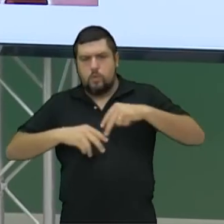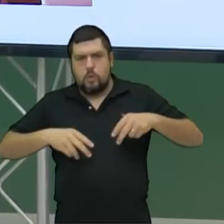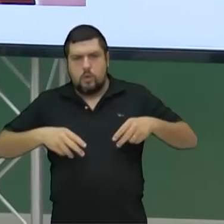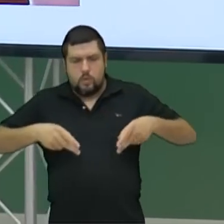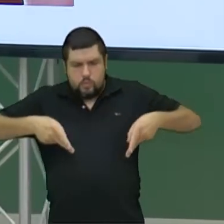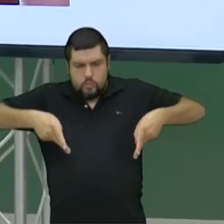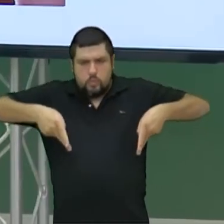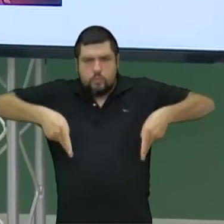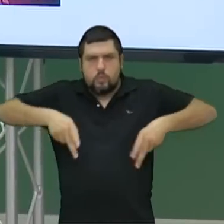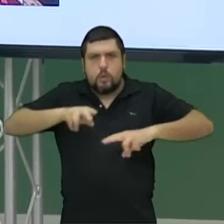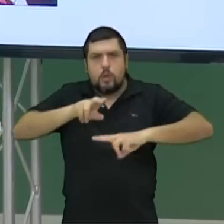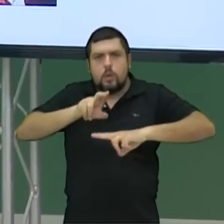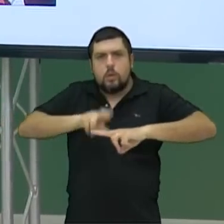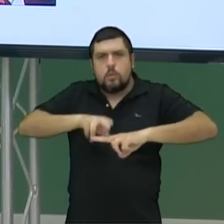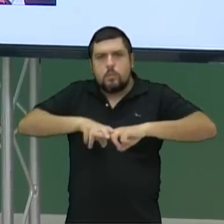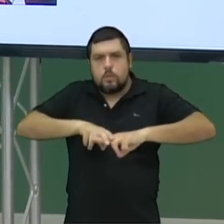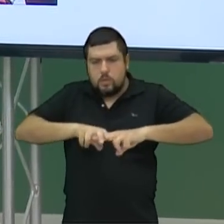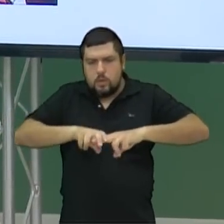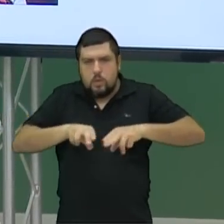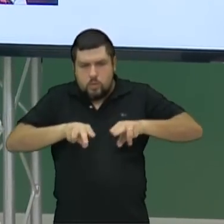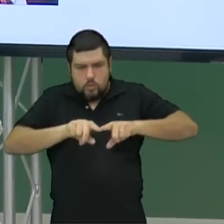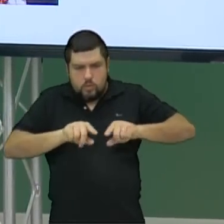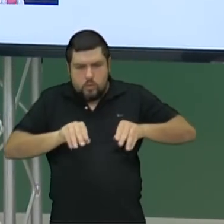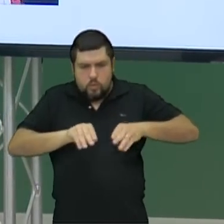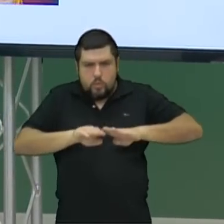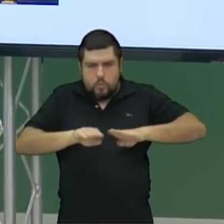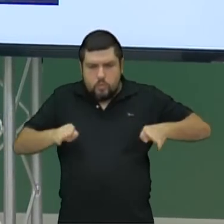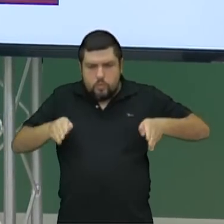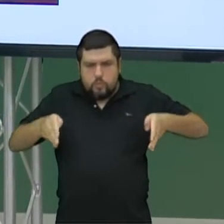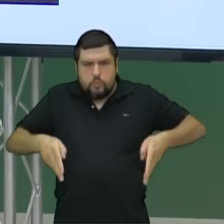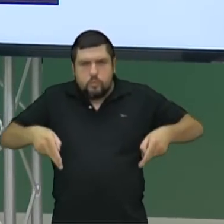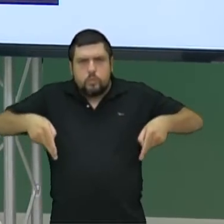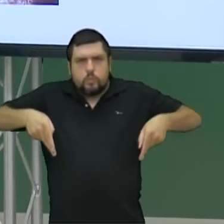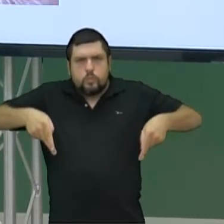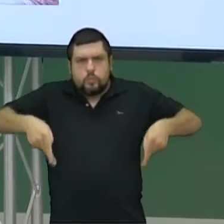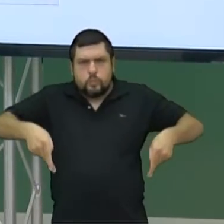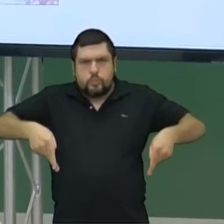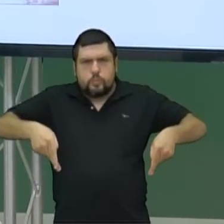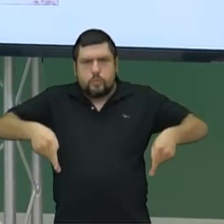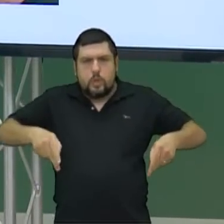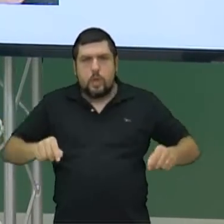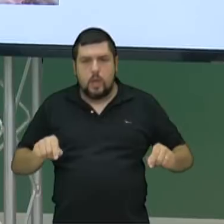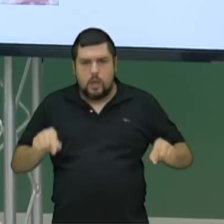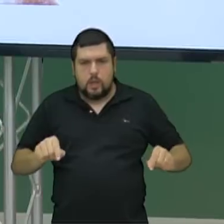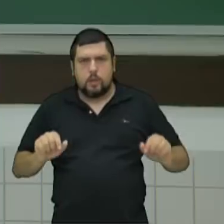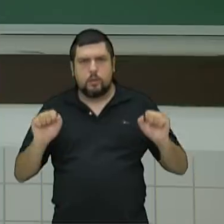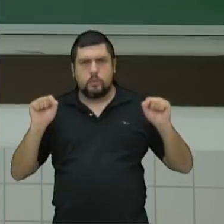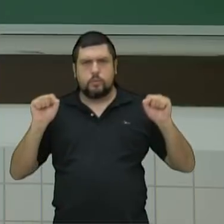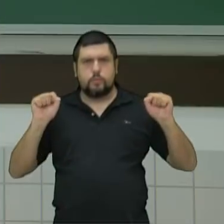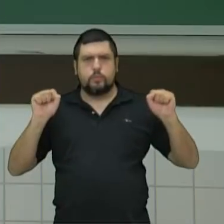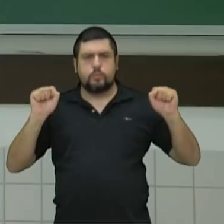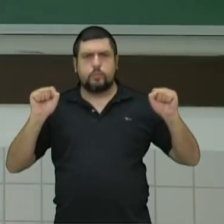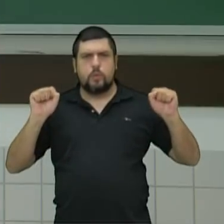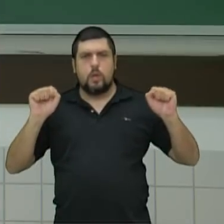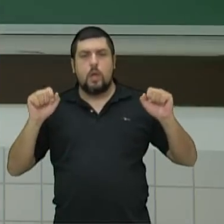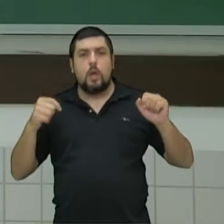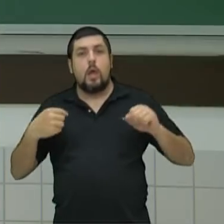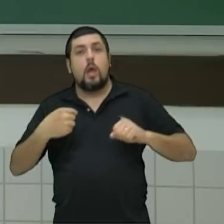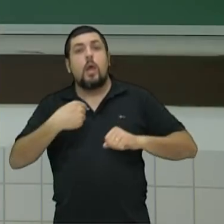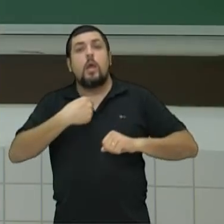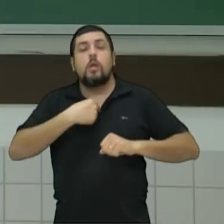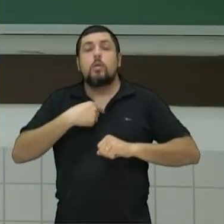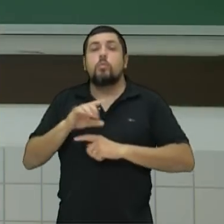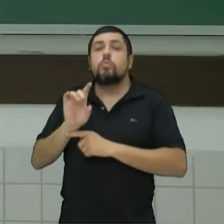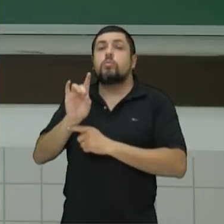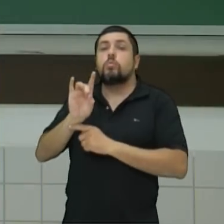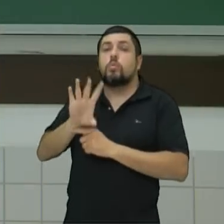As superfícies envolvidas aqui, é elas sim que estão empurrando o supino para cima. Eu apenas estou promovendo a